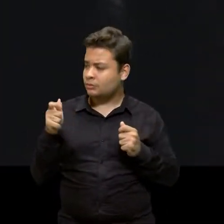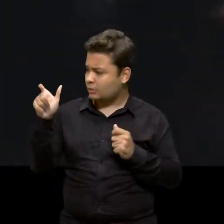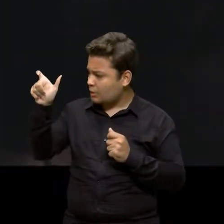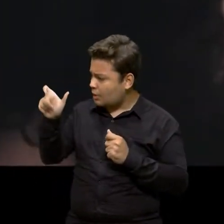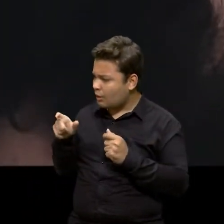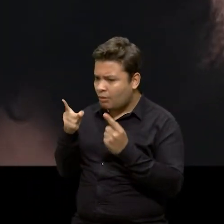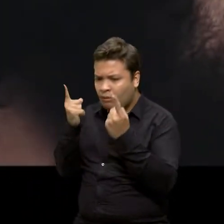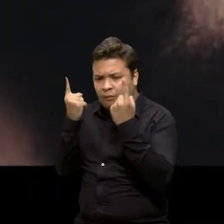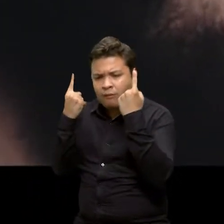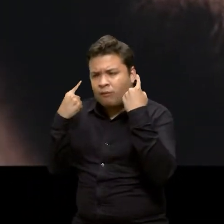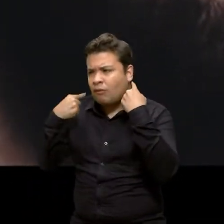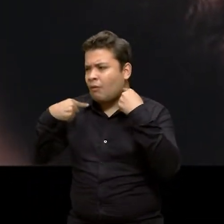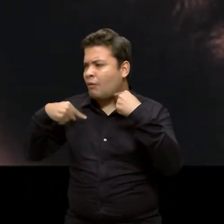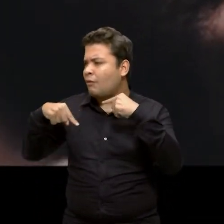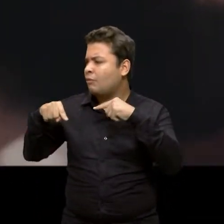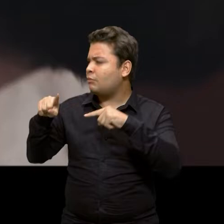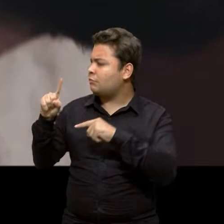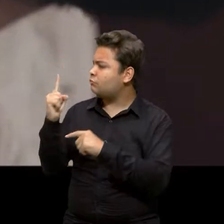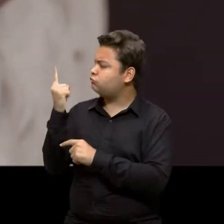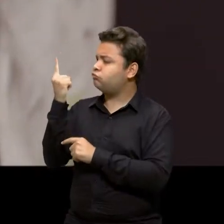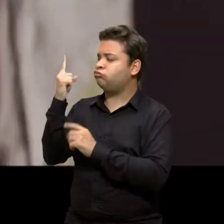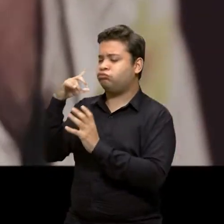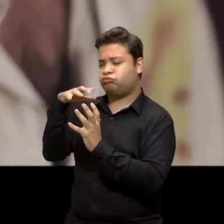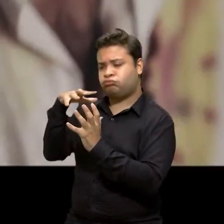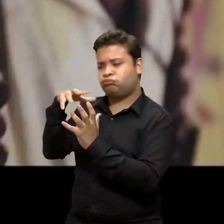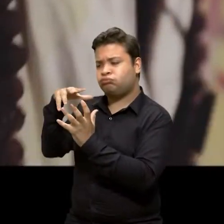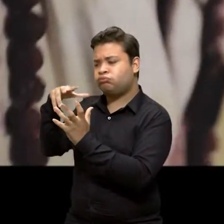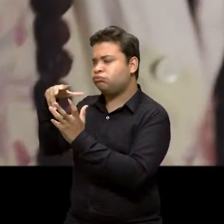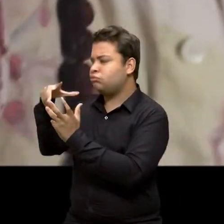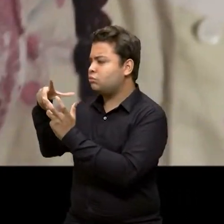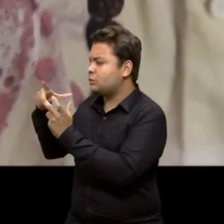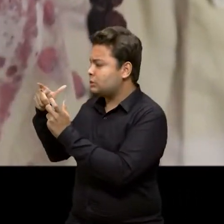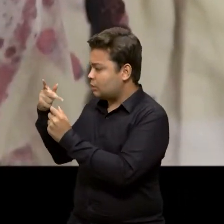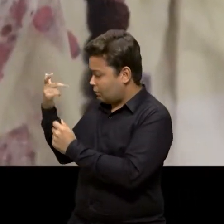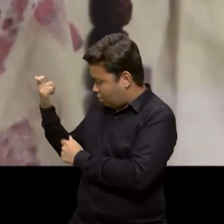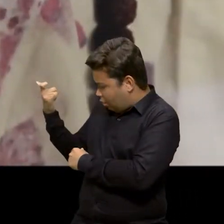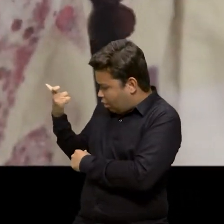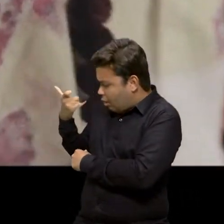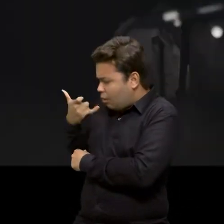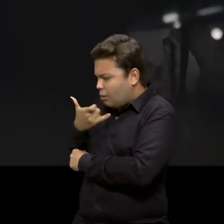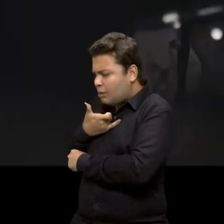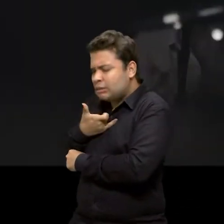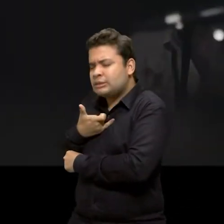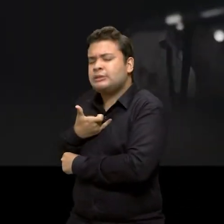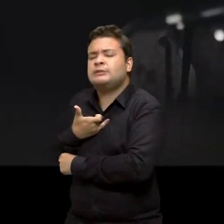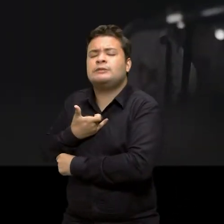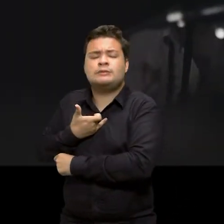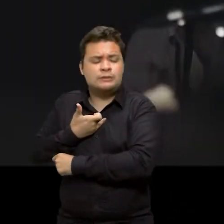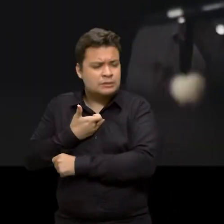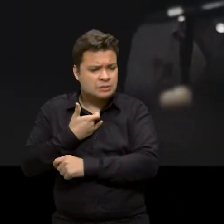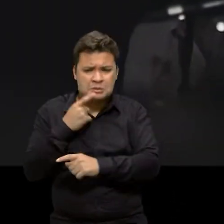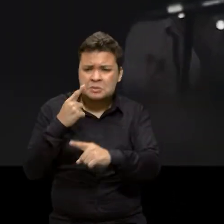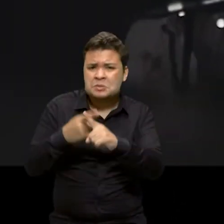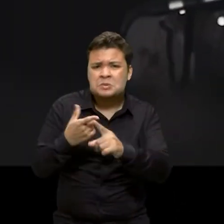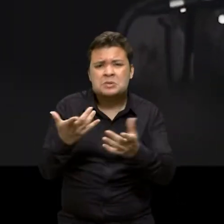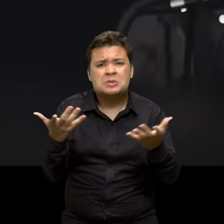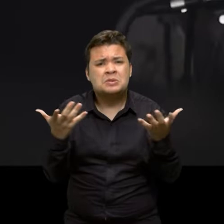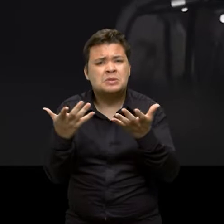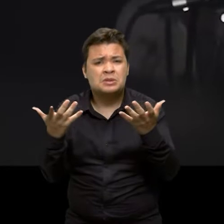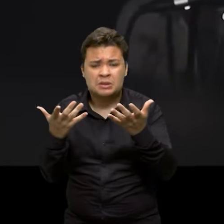Cordeiro do mundo, diz pra mim,